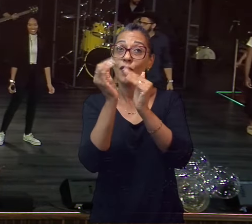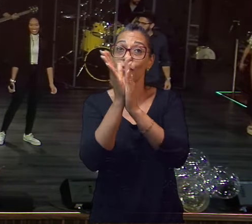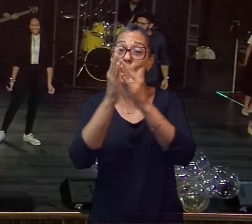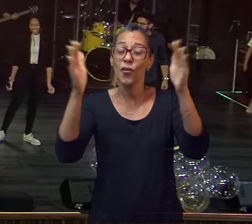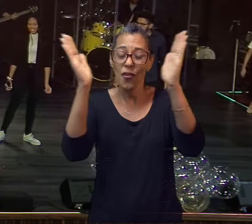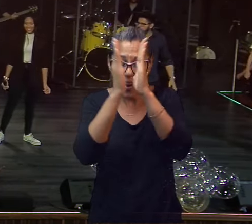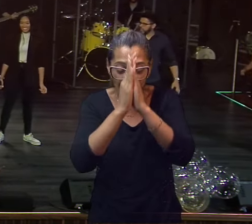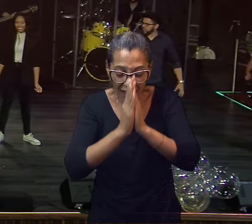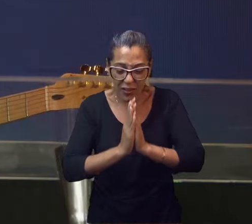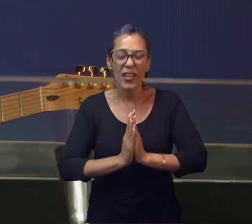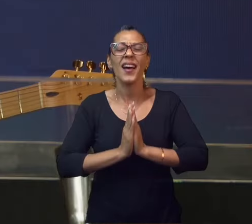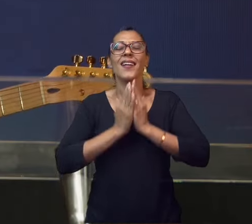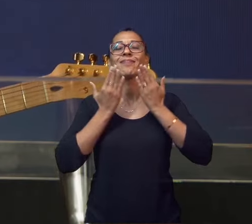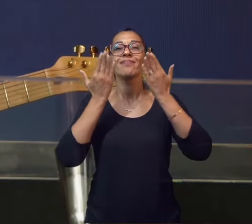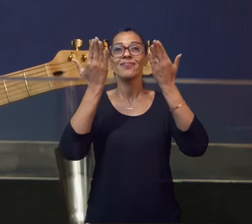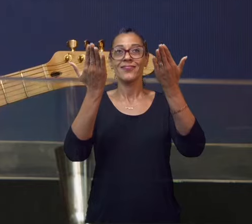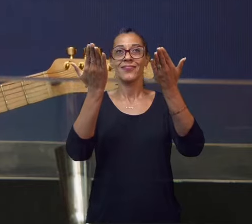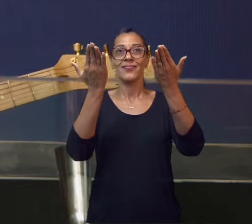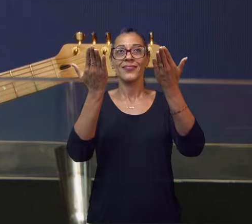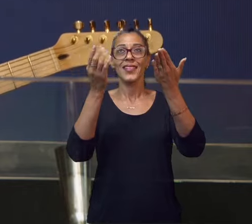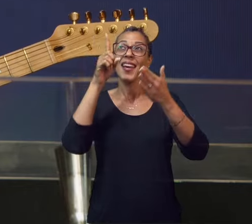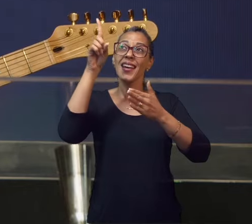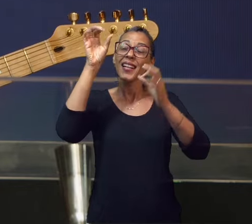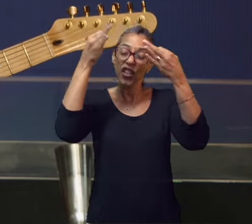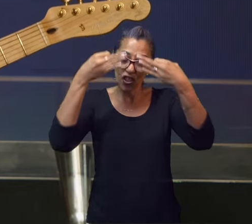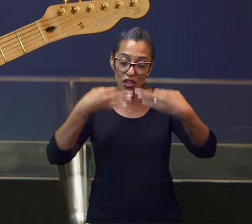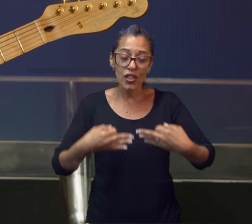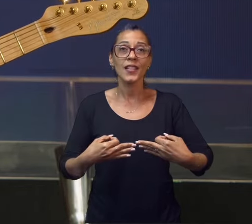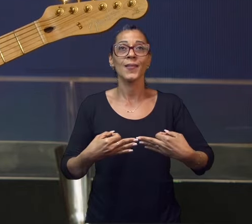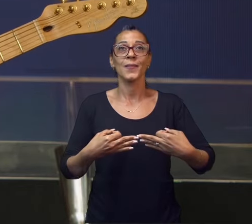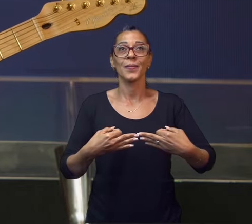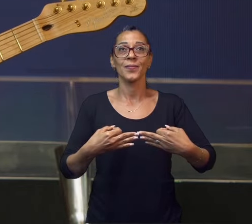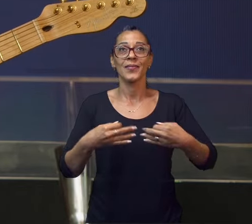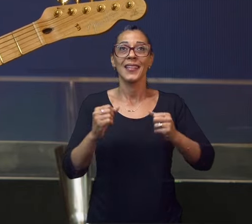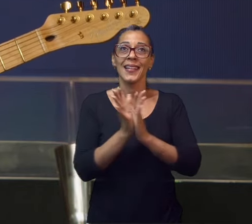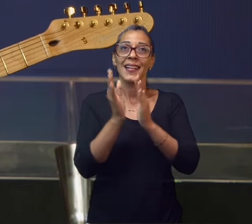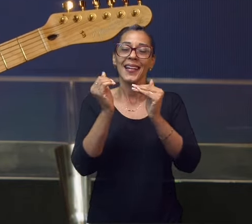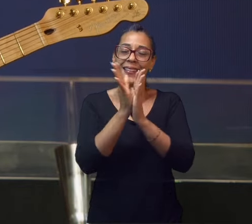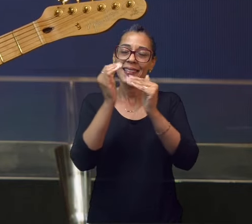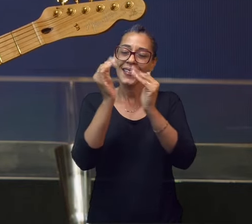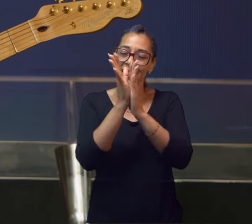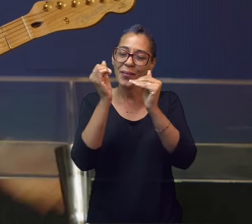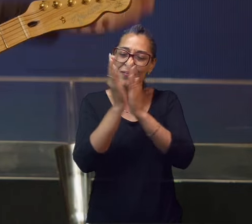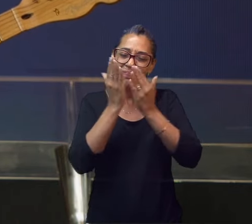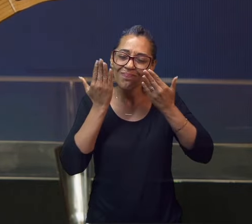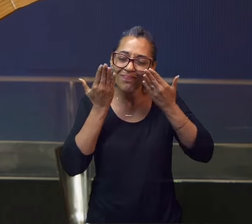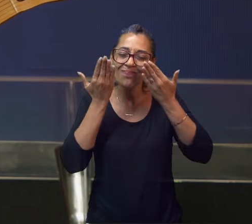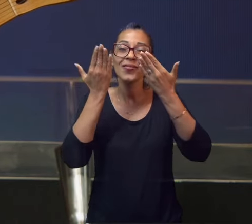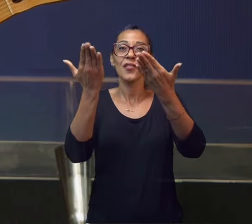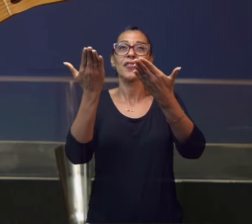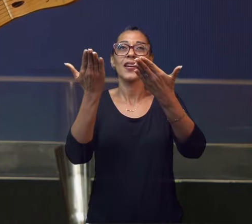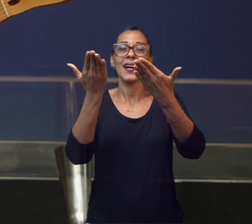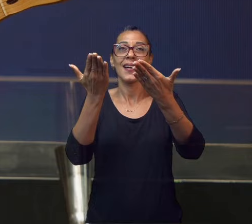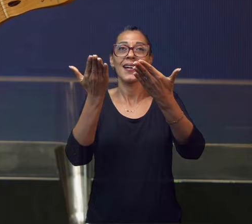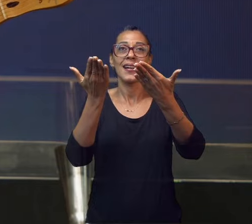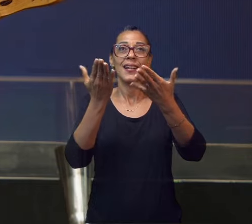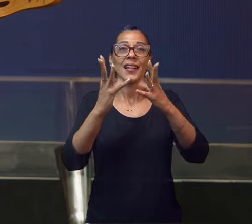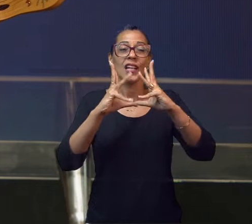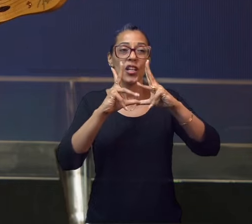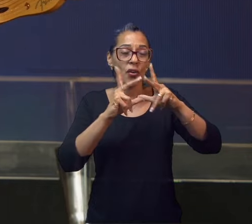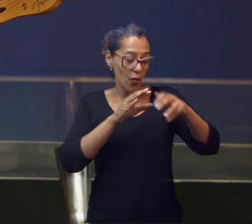de todo louvor e adoração cantemos a ele nessa noite de todo o nosso coração Erga a sua adoração